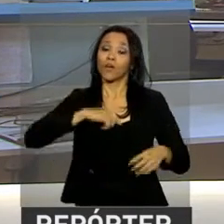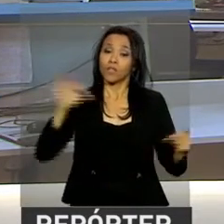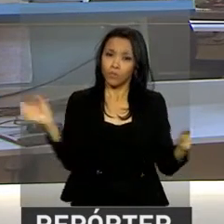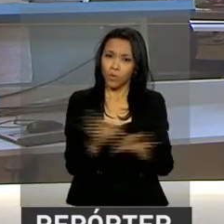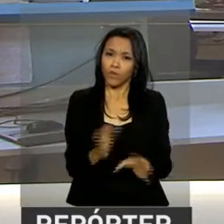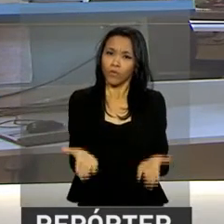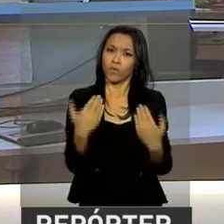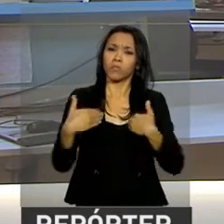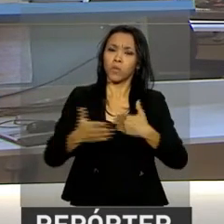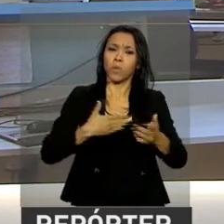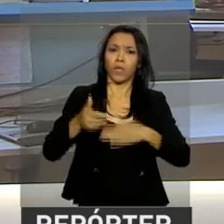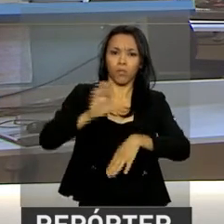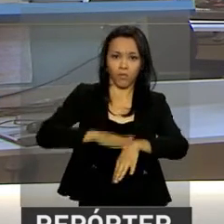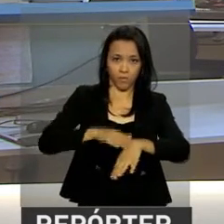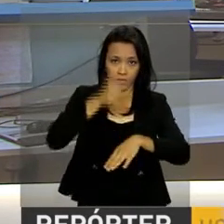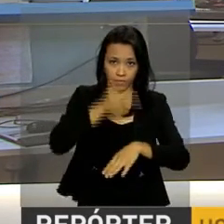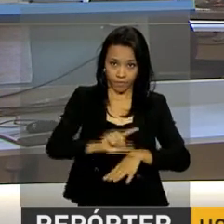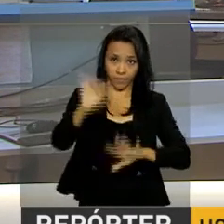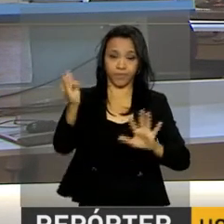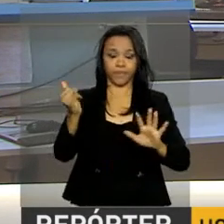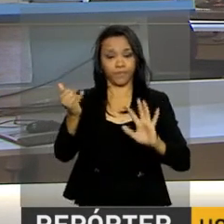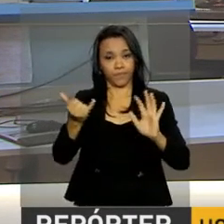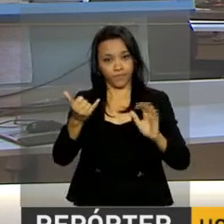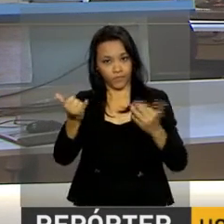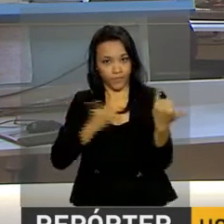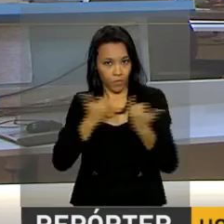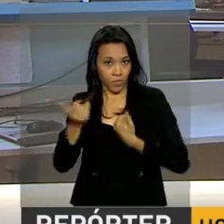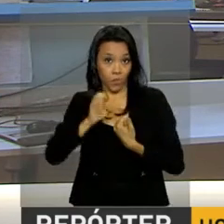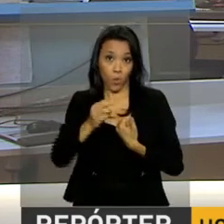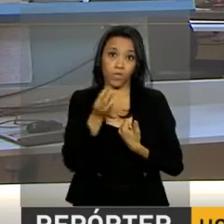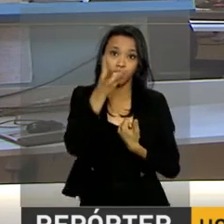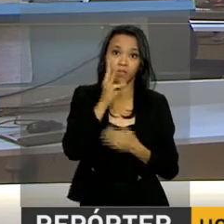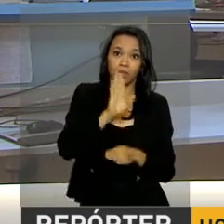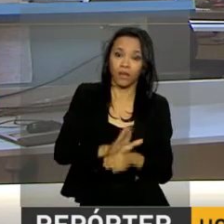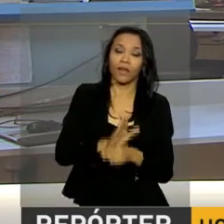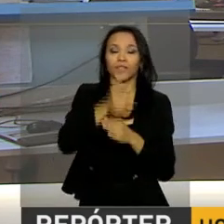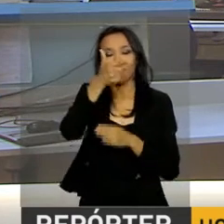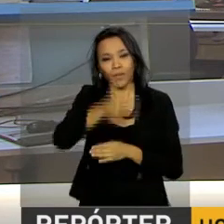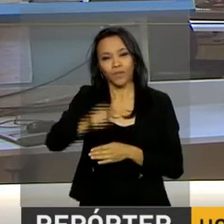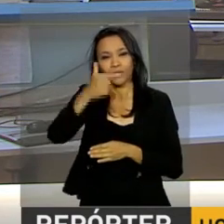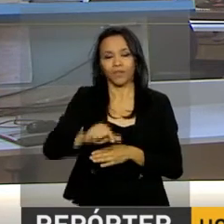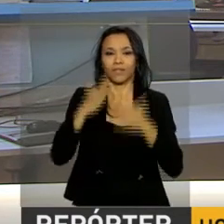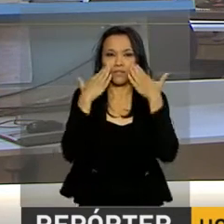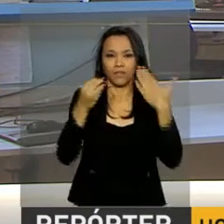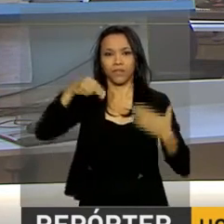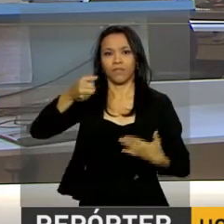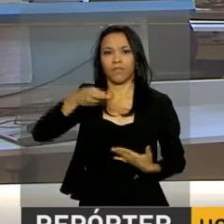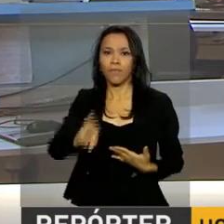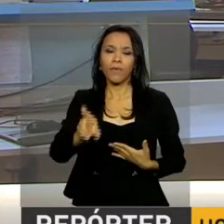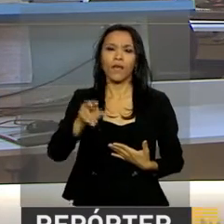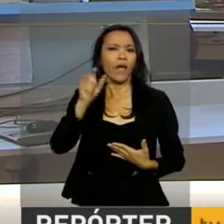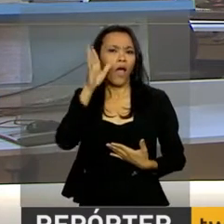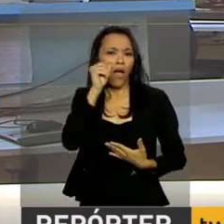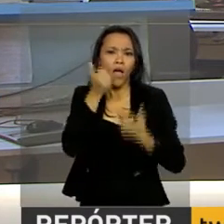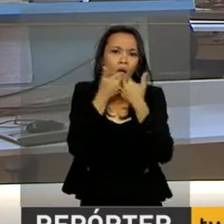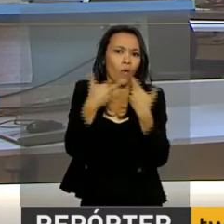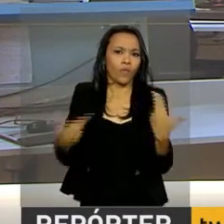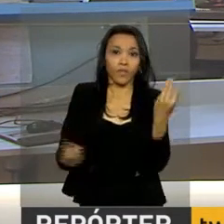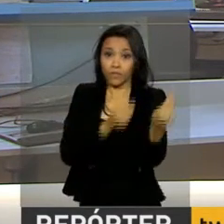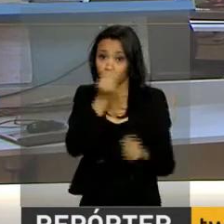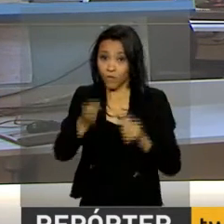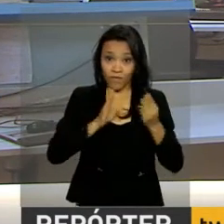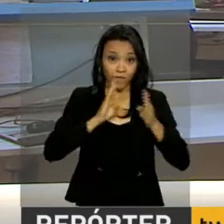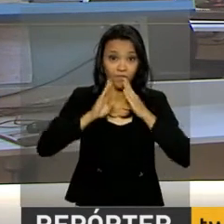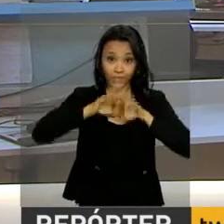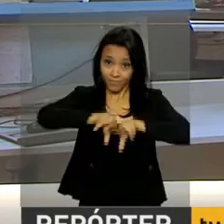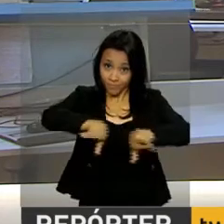a qualquer momento com outras informações ou às 15h na próxima edição do Repórter NBR. Acompanhe as novidades também pelas